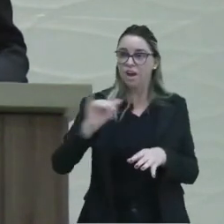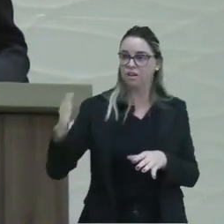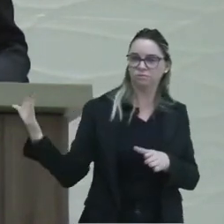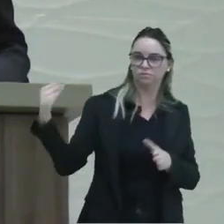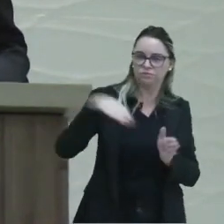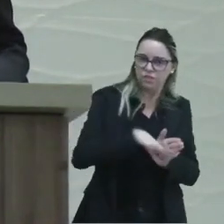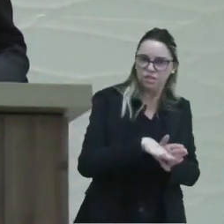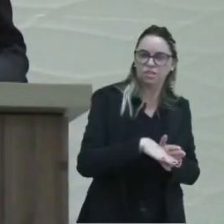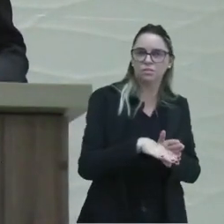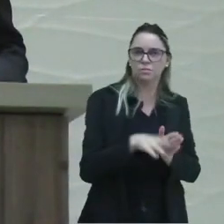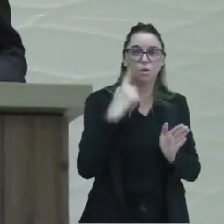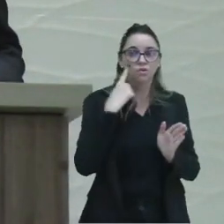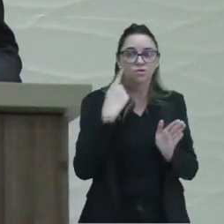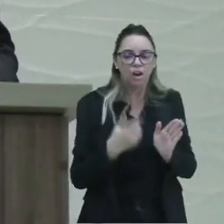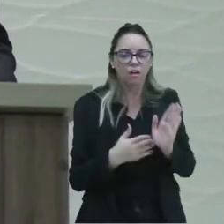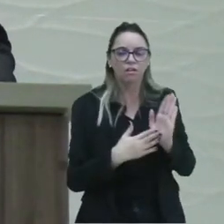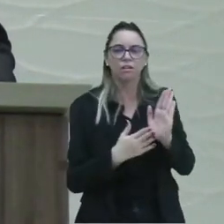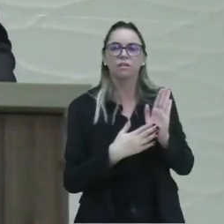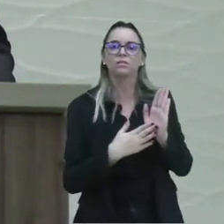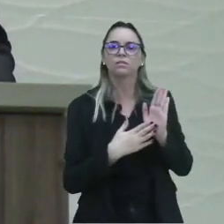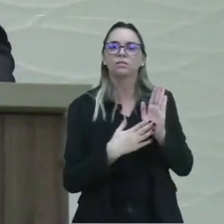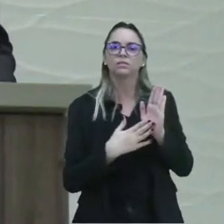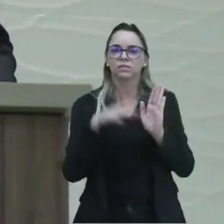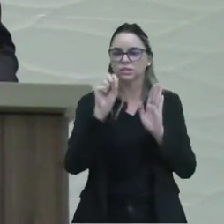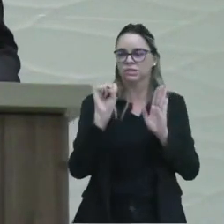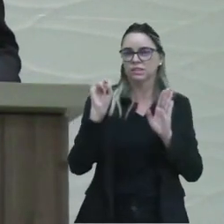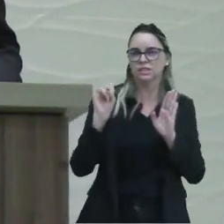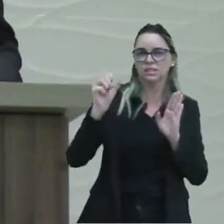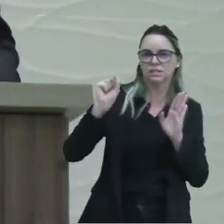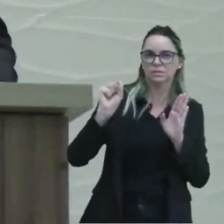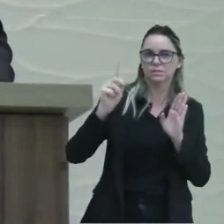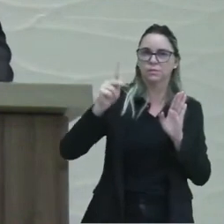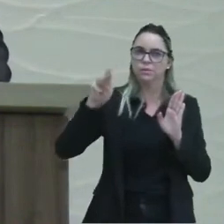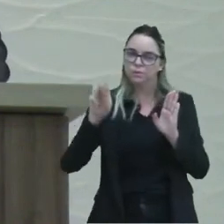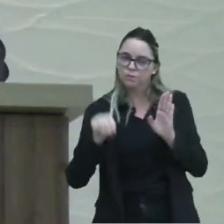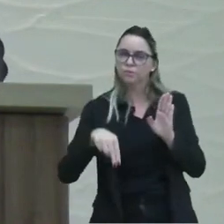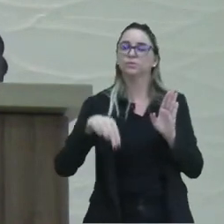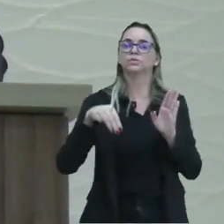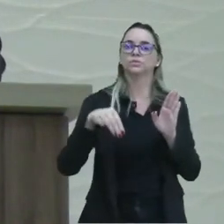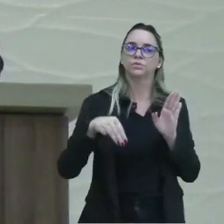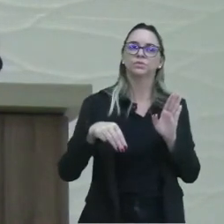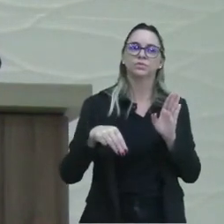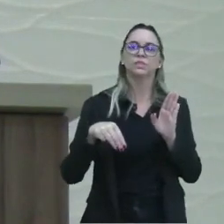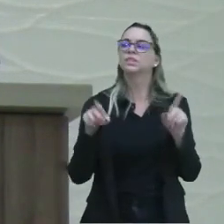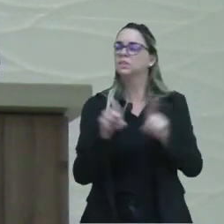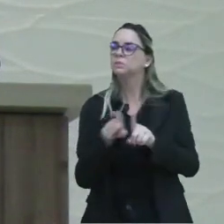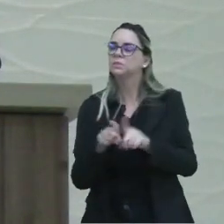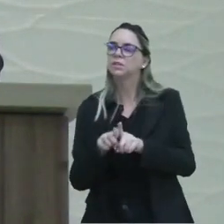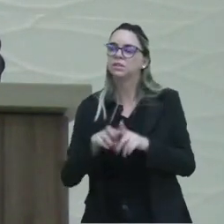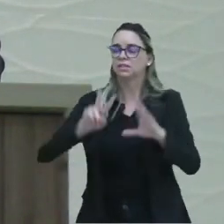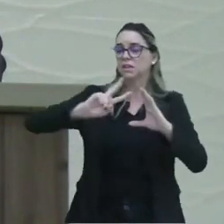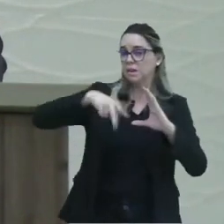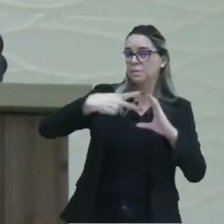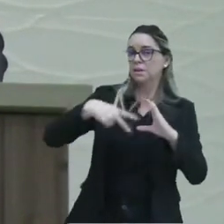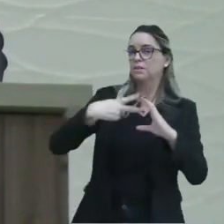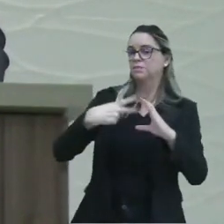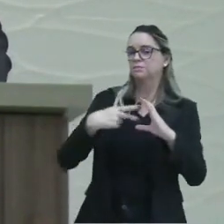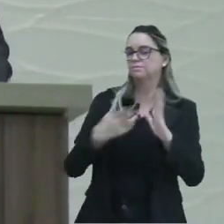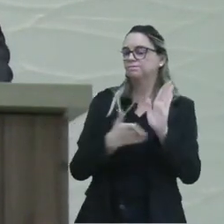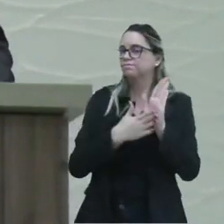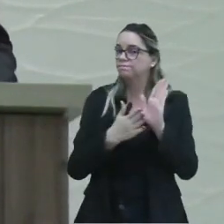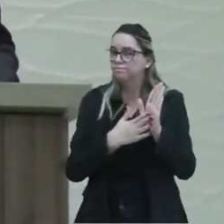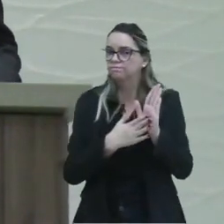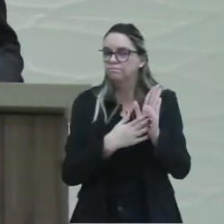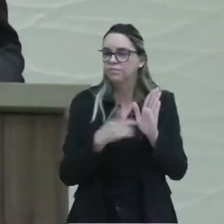tanto para o CISPUM a prestação de conta que foi pedido, como vai mandar também para essa casa a prestação de conta que foi